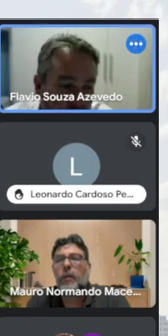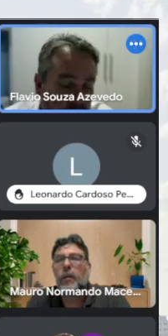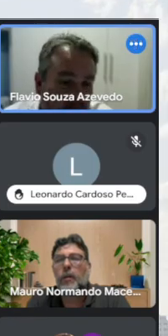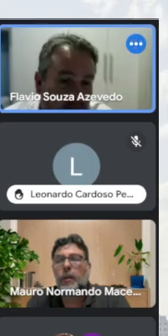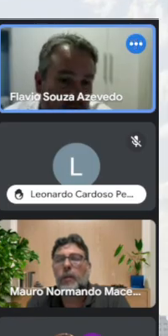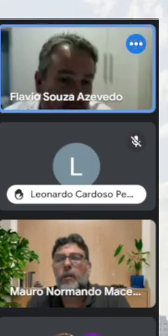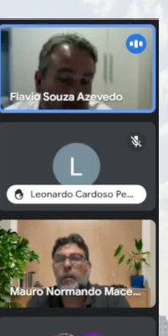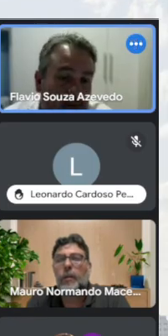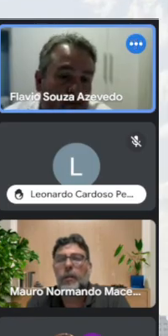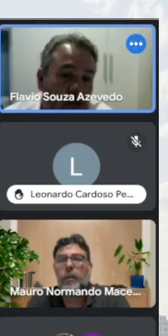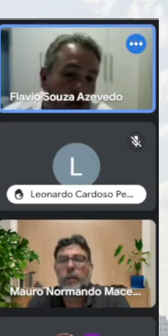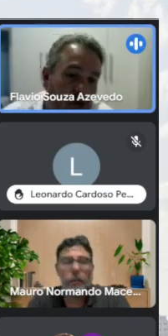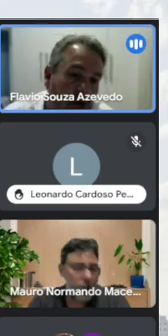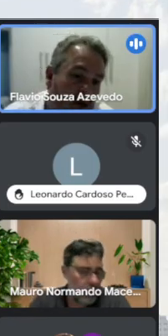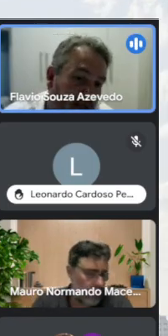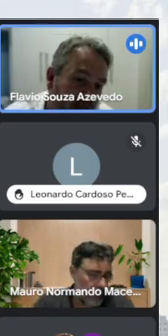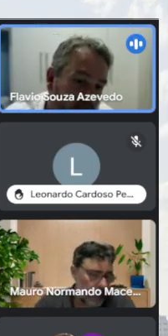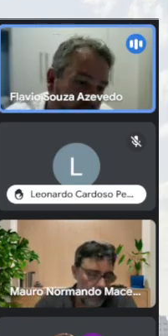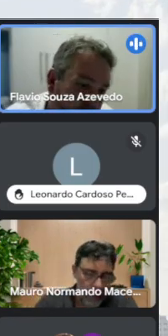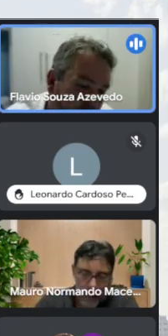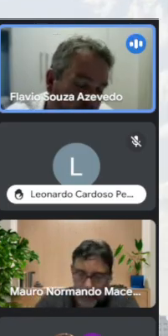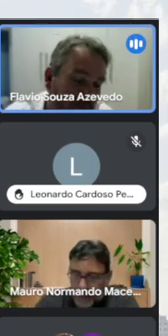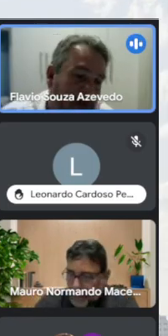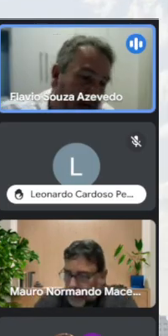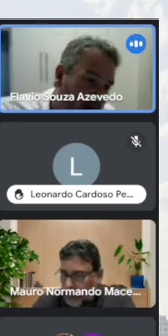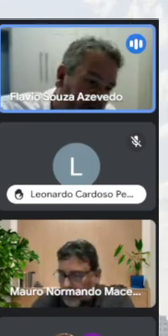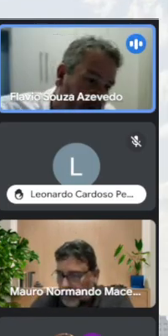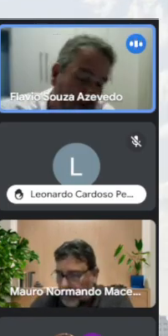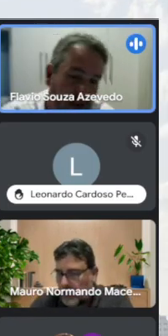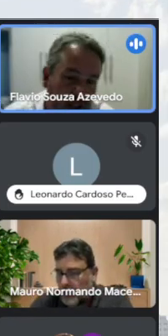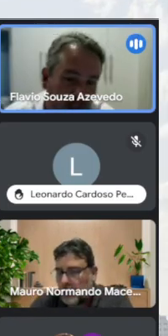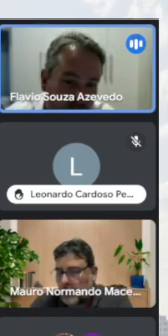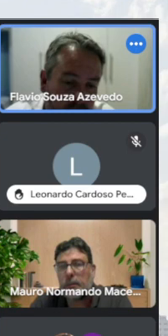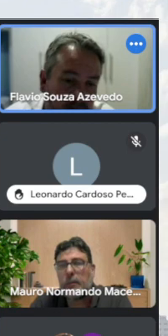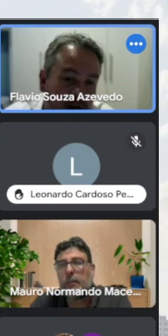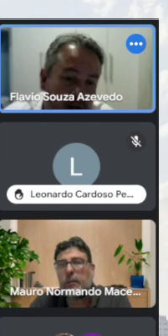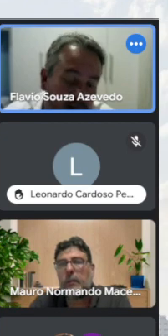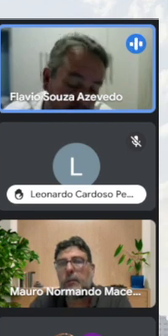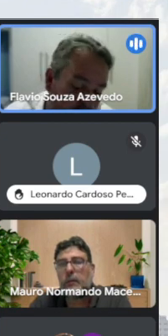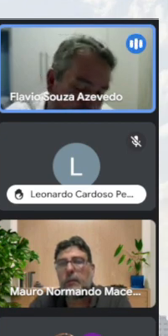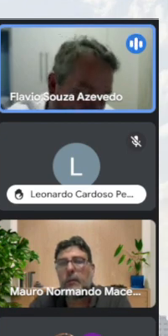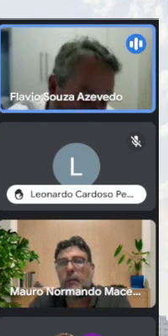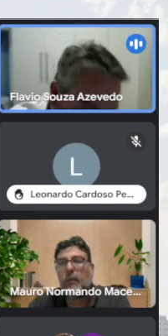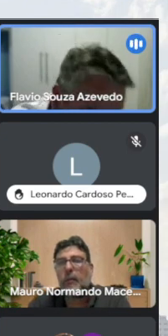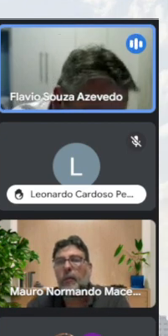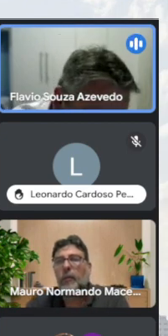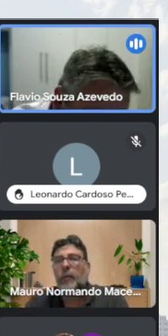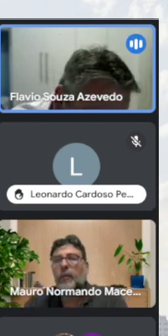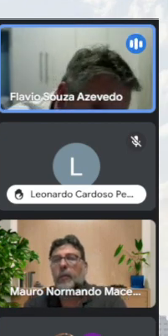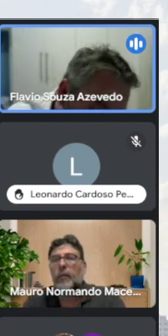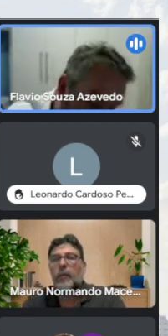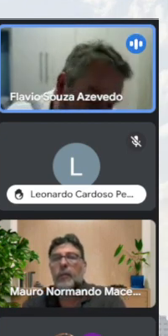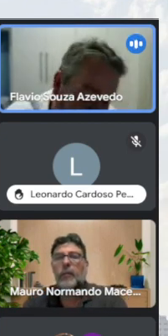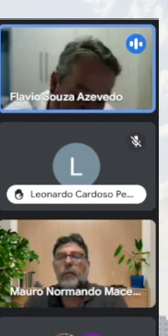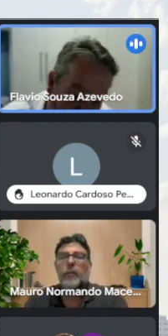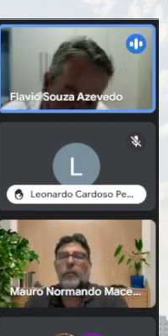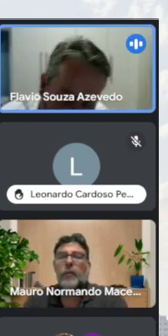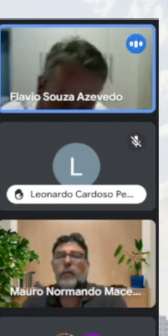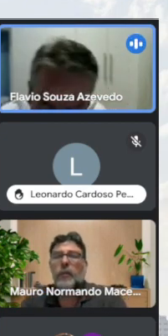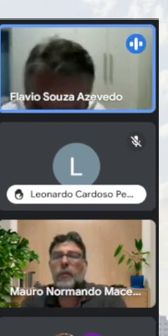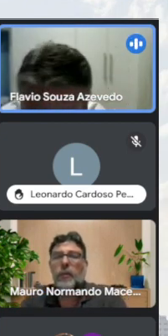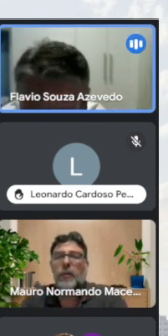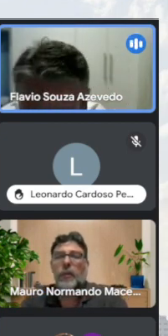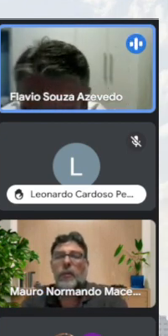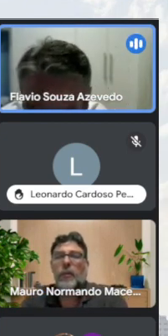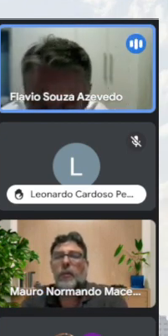executou, né? A única coisa que teve fora foi a CAF com dinheiro. Eles emprestaram 100 milhões de dólares, a prefeitura